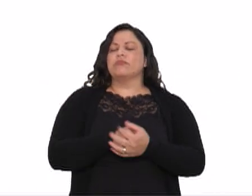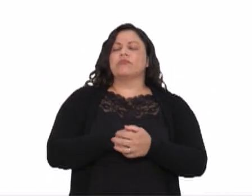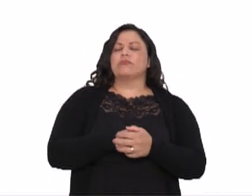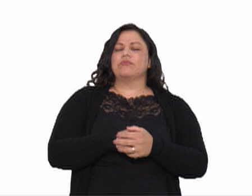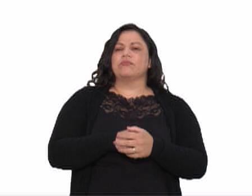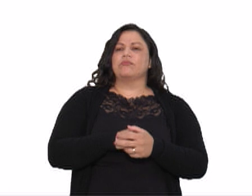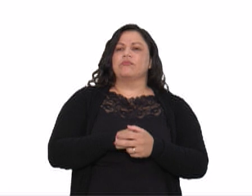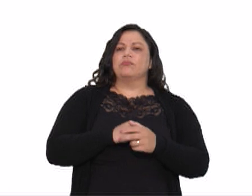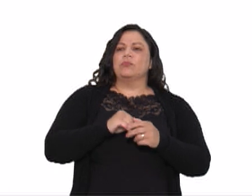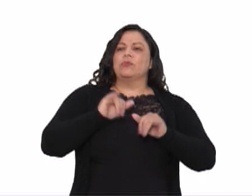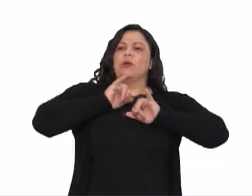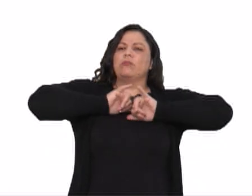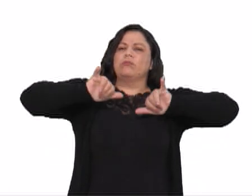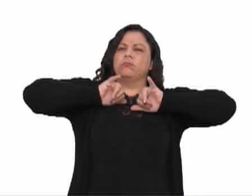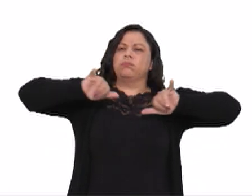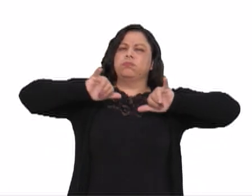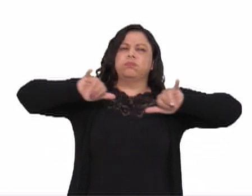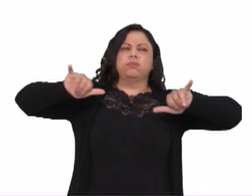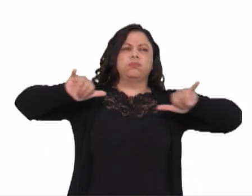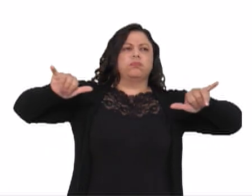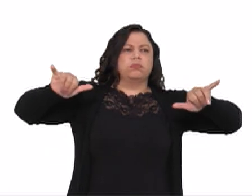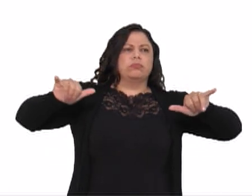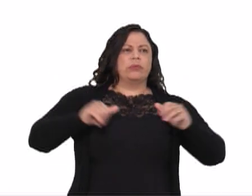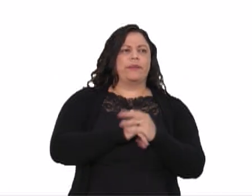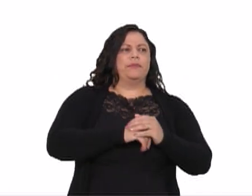propaganda, relatar sobre um